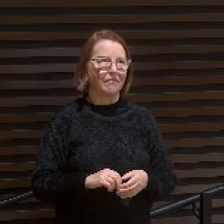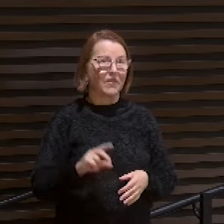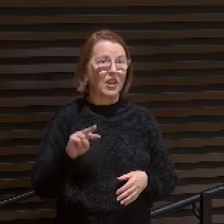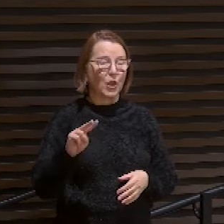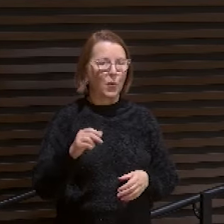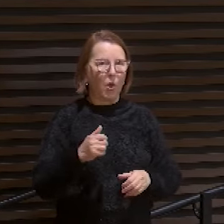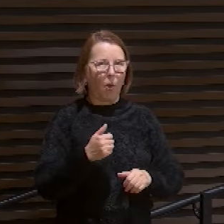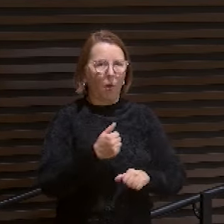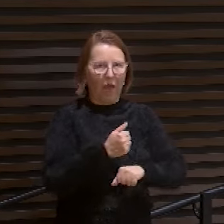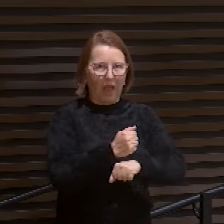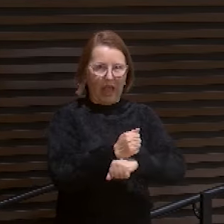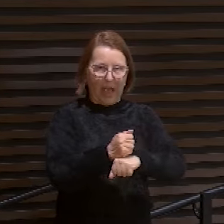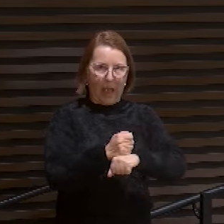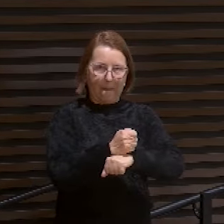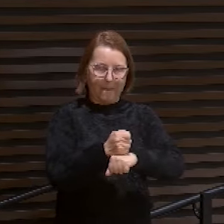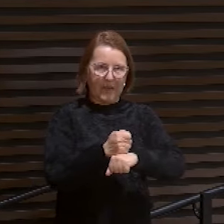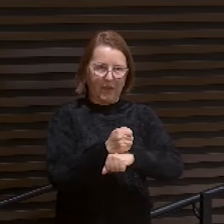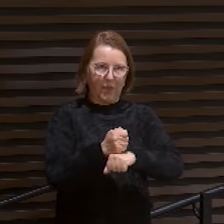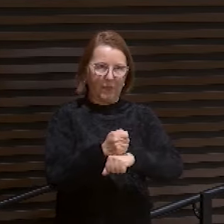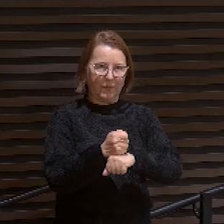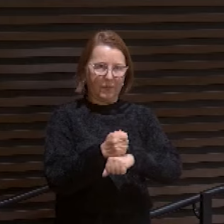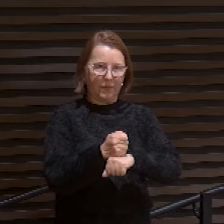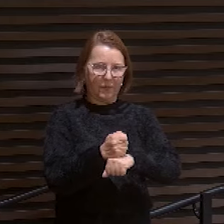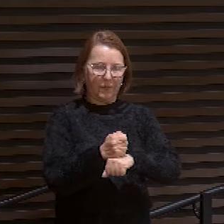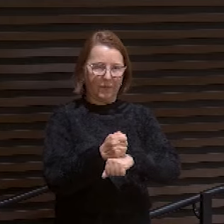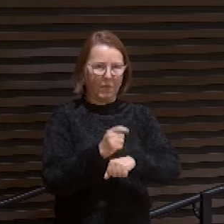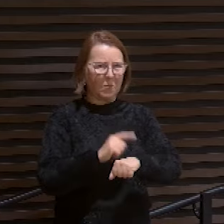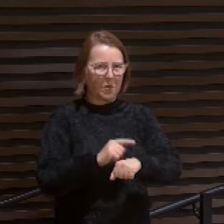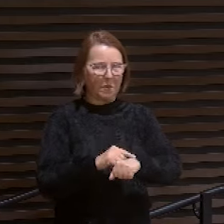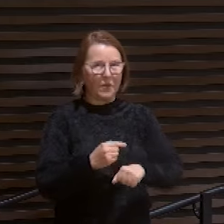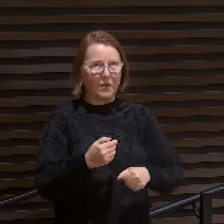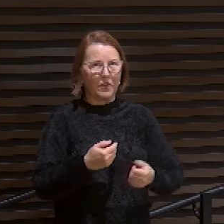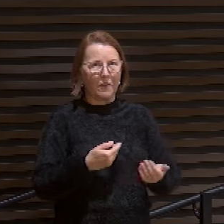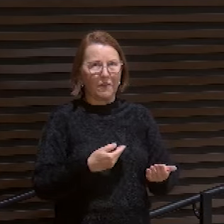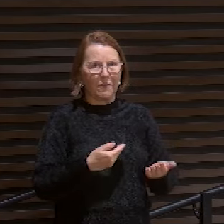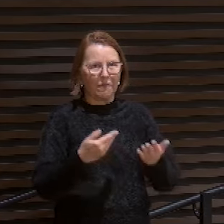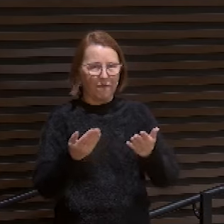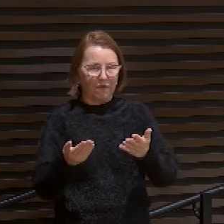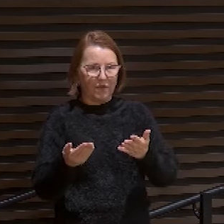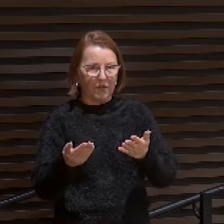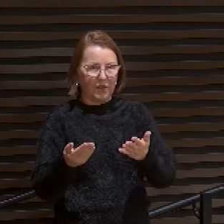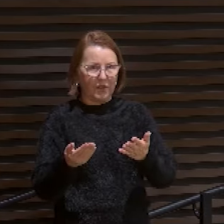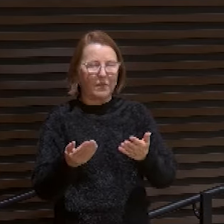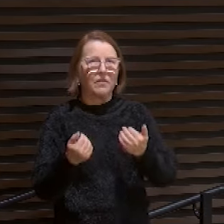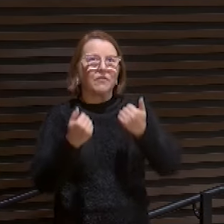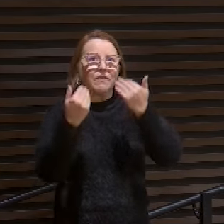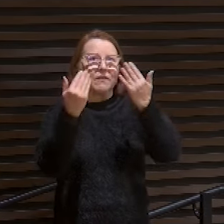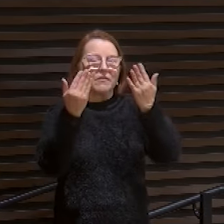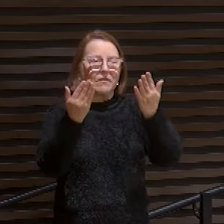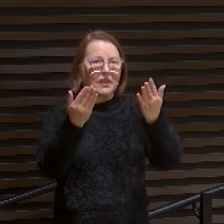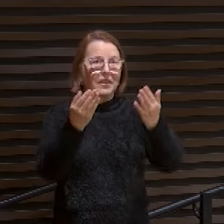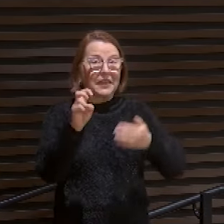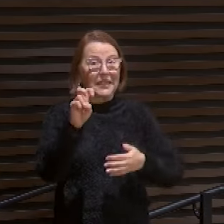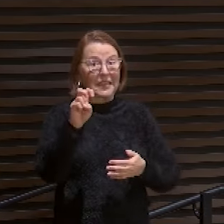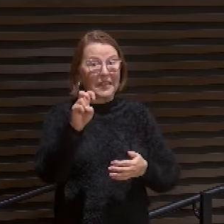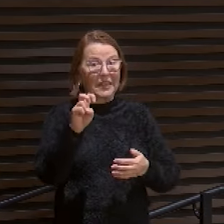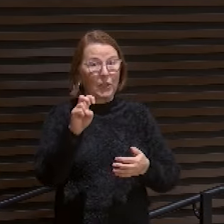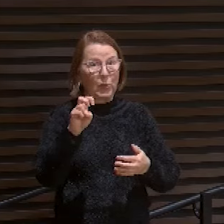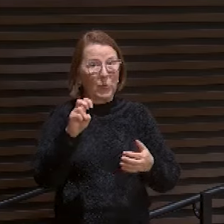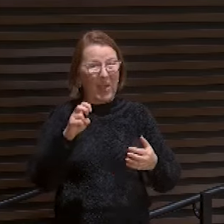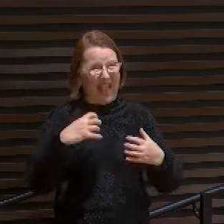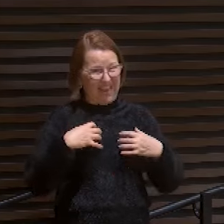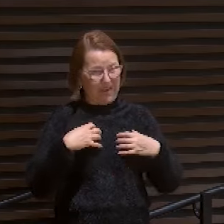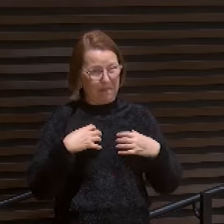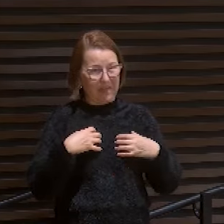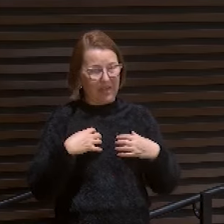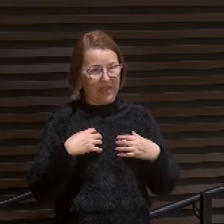Abraão, quando ele foi oferecer os 5 animais, ele estava fazendo ali